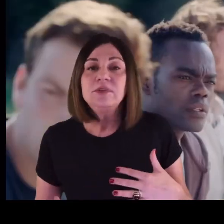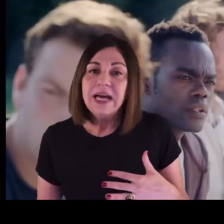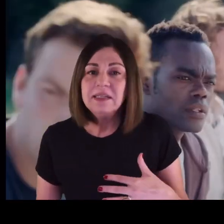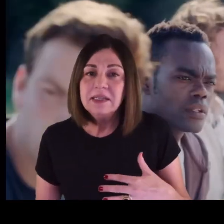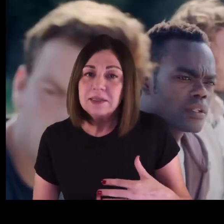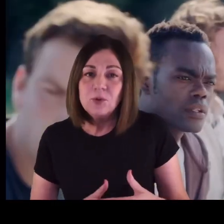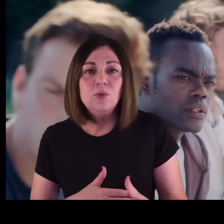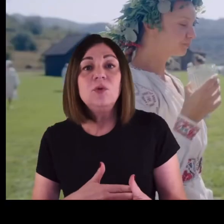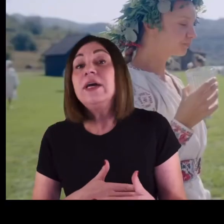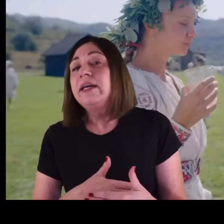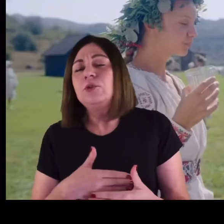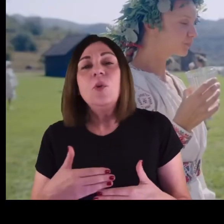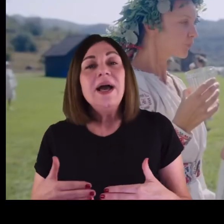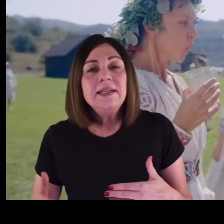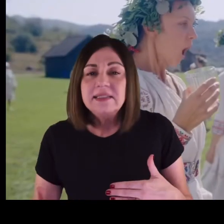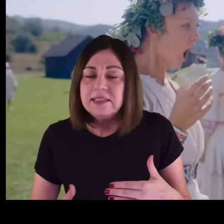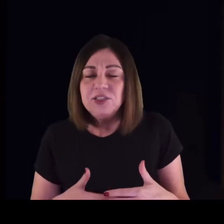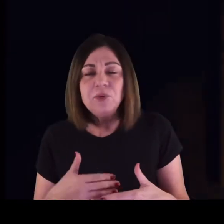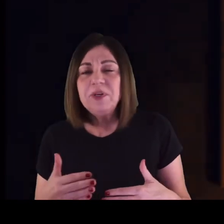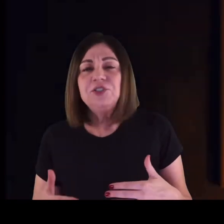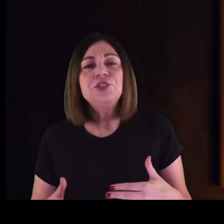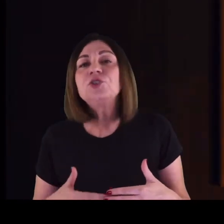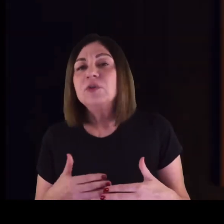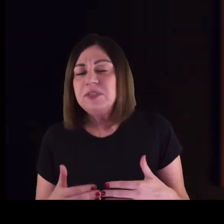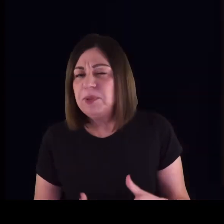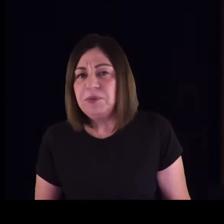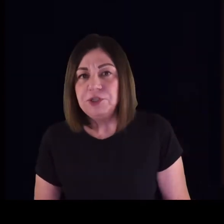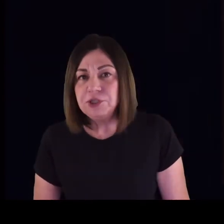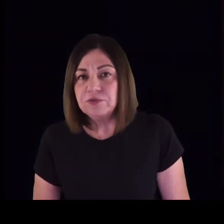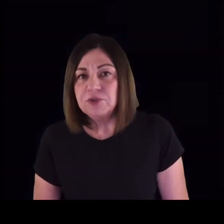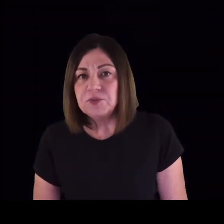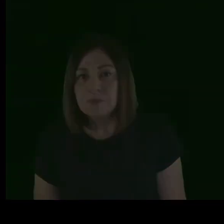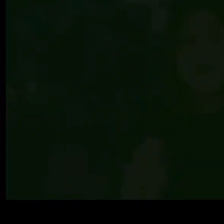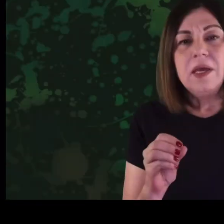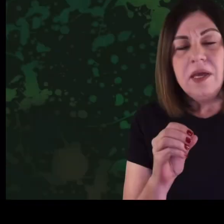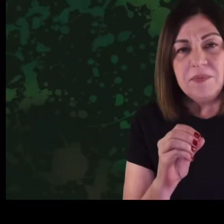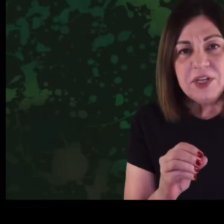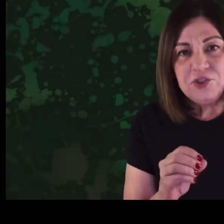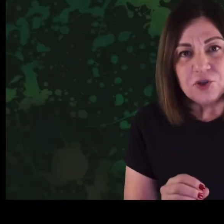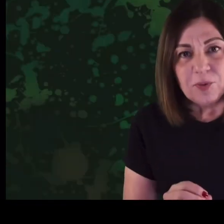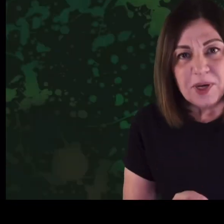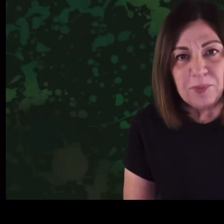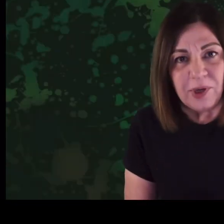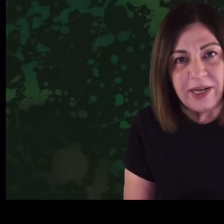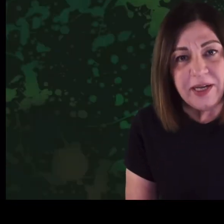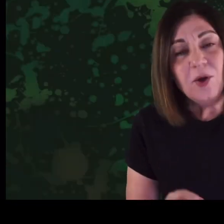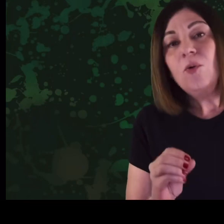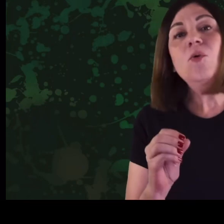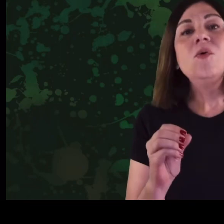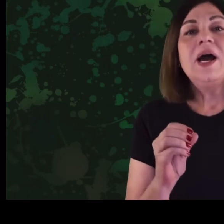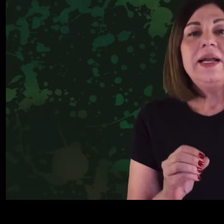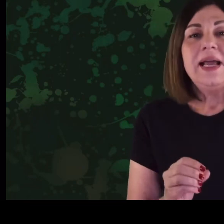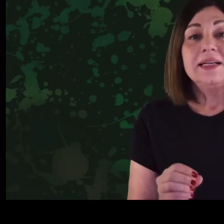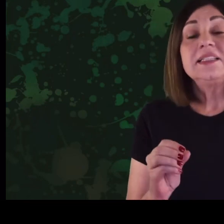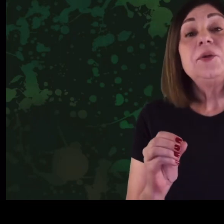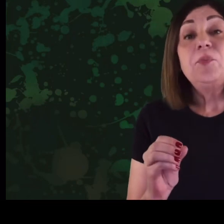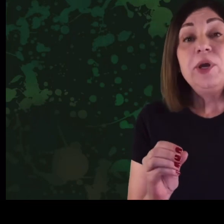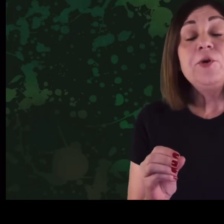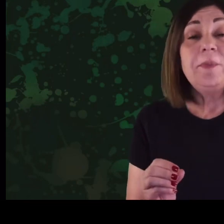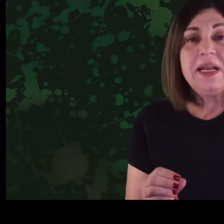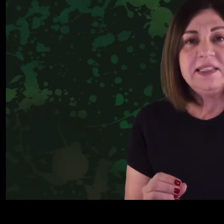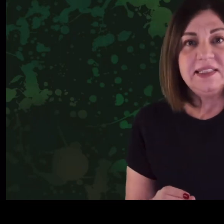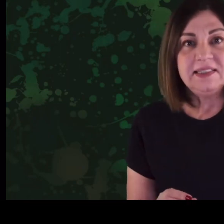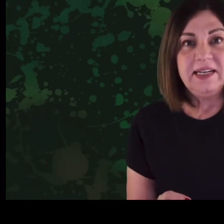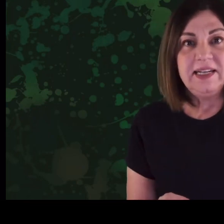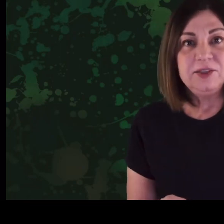confrontada com rituais e superstições primitivos. Em Midsommar, porém, o Ariaster